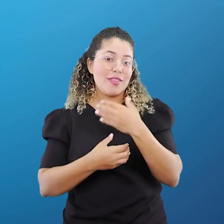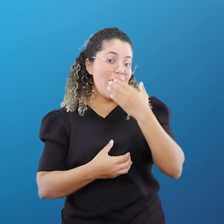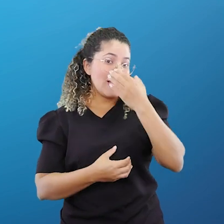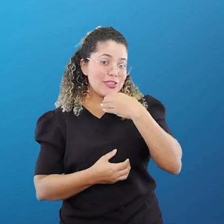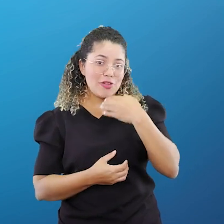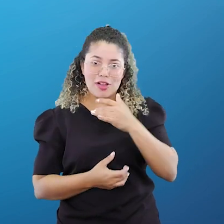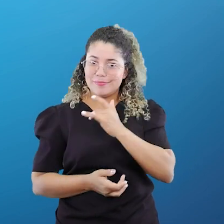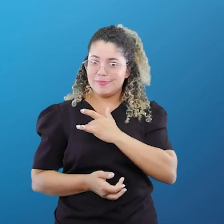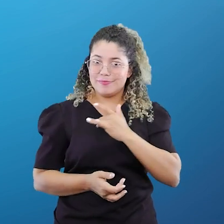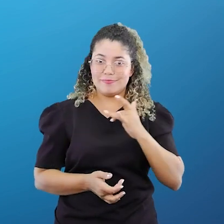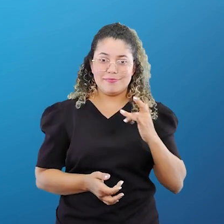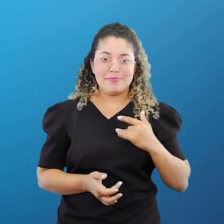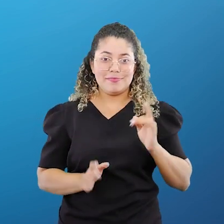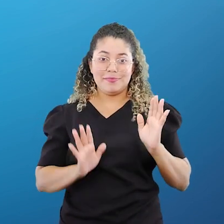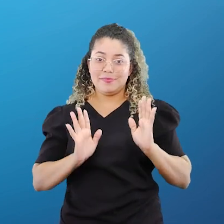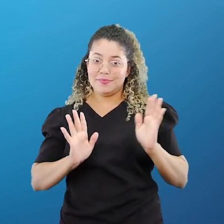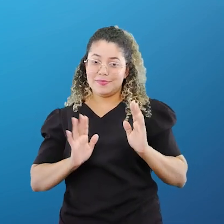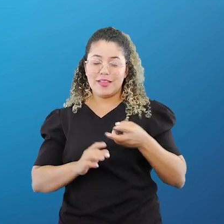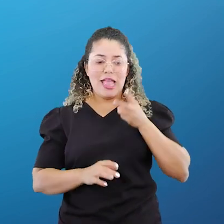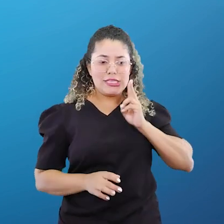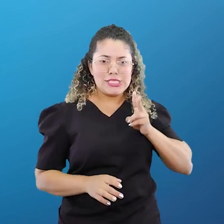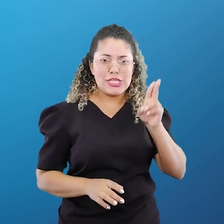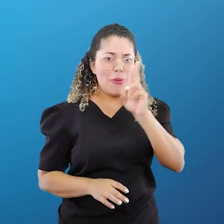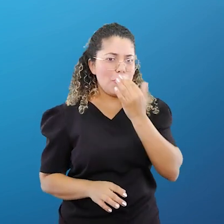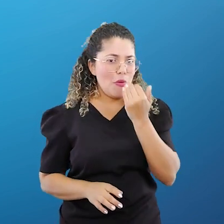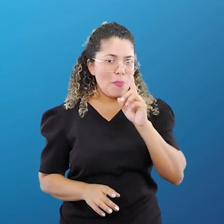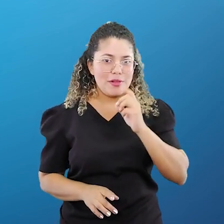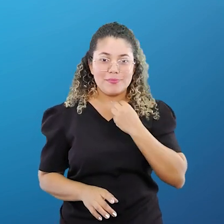um alimento que pode ser consumido com frequência.